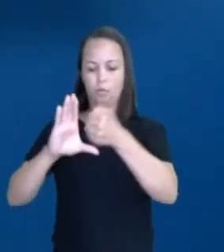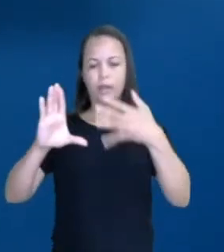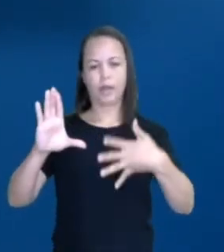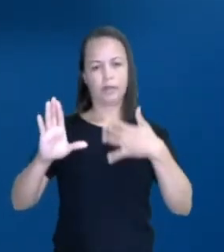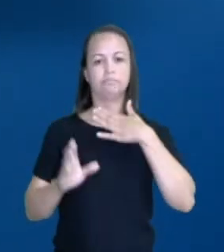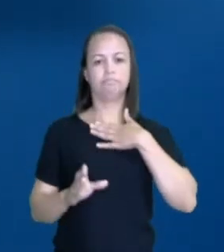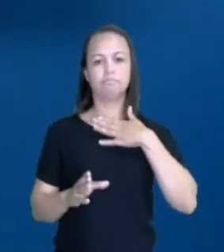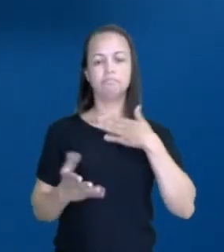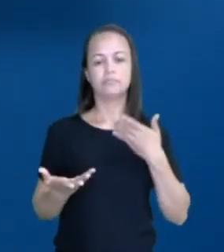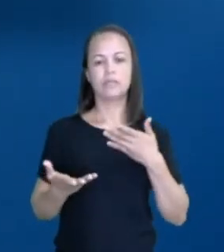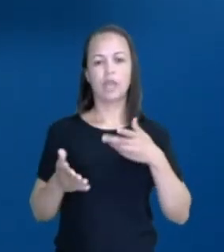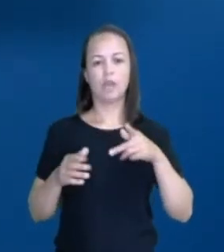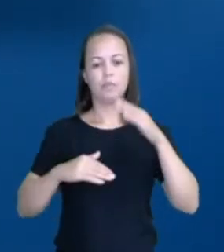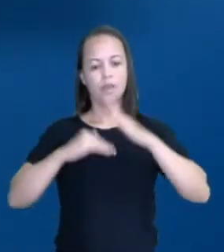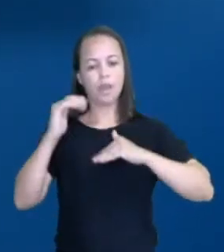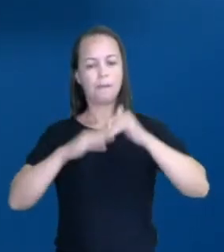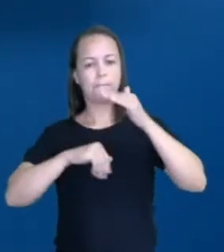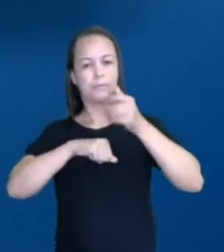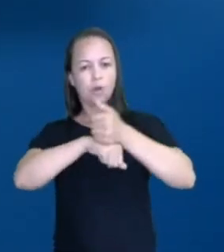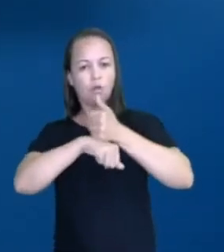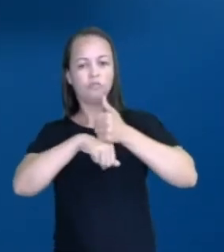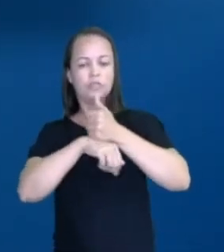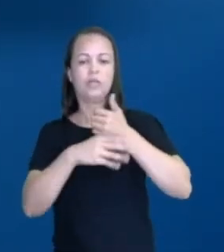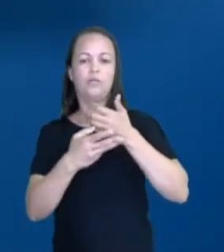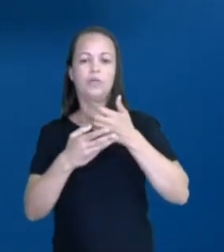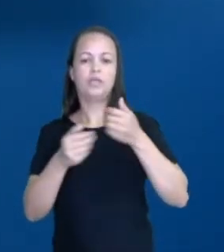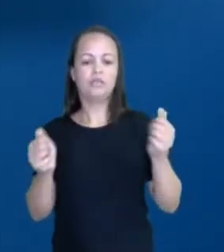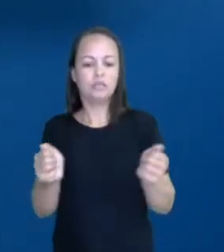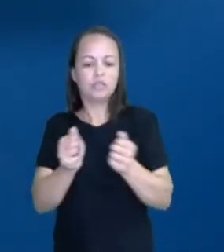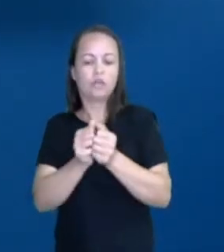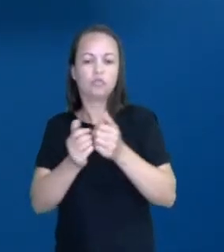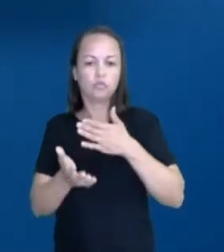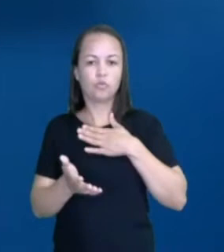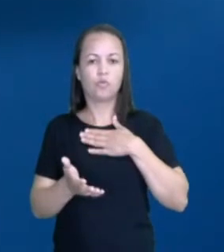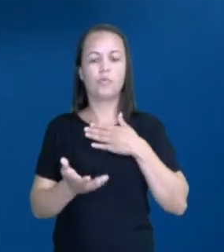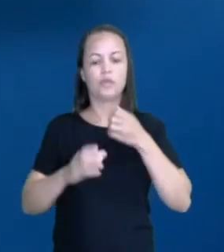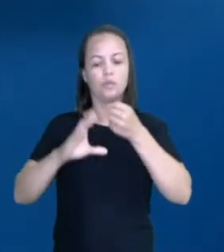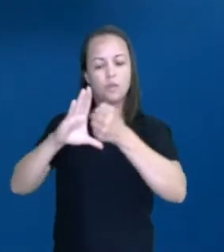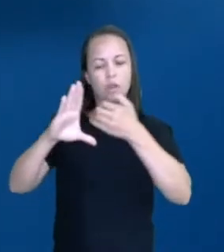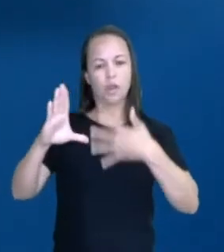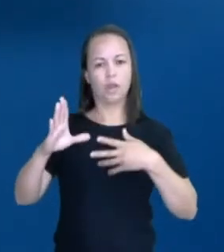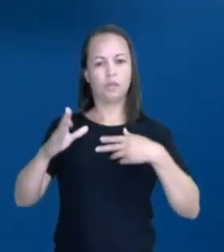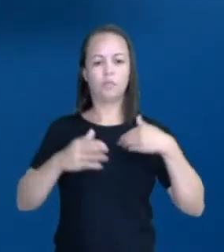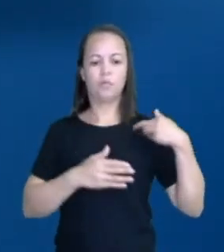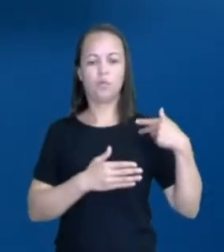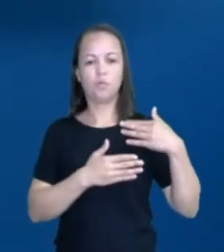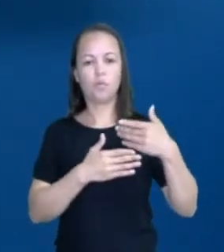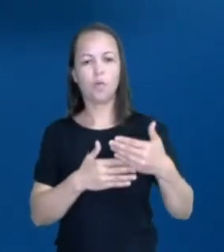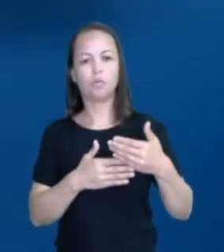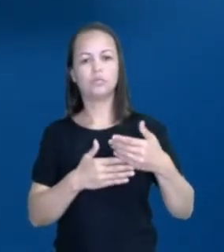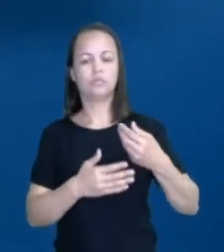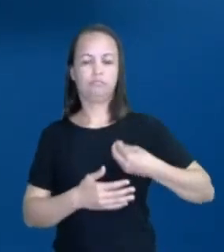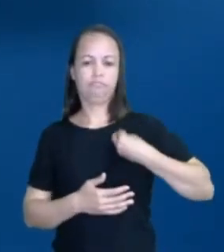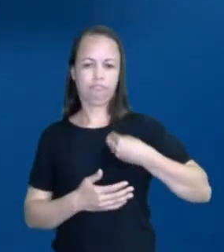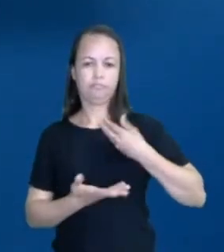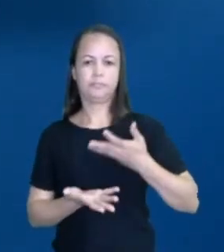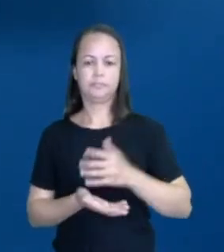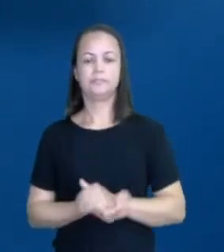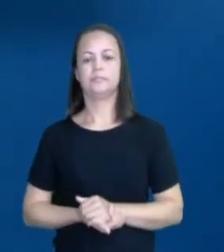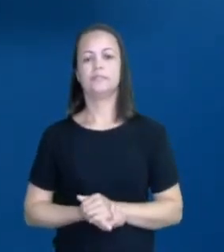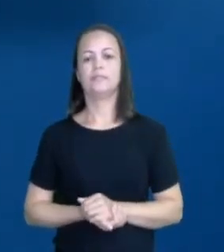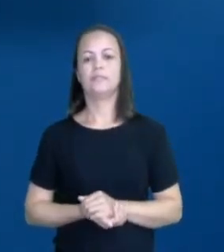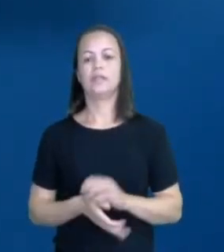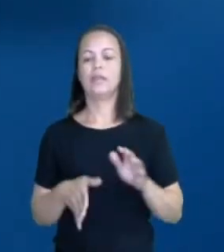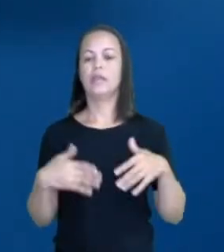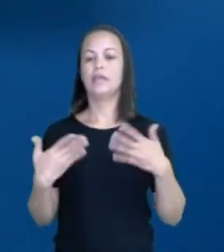característica minha, é a minha profissão e que isso vai me acompanhar como característica por um longo período da minha vida.